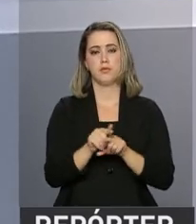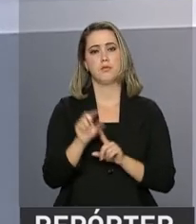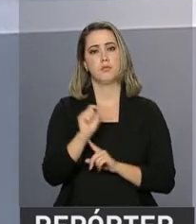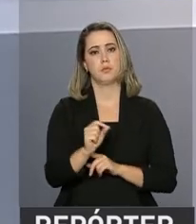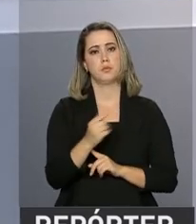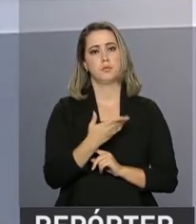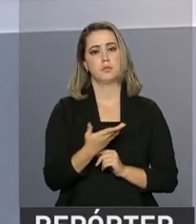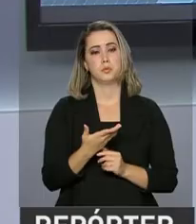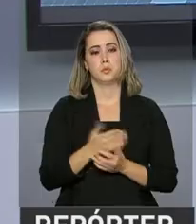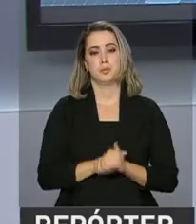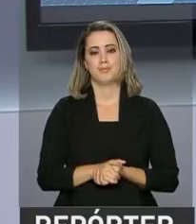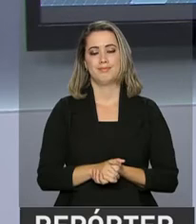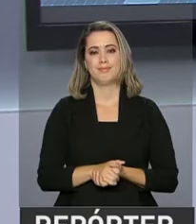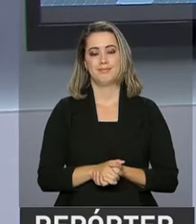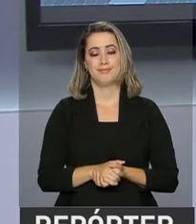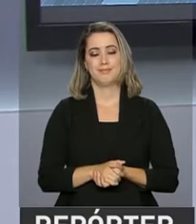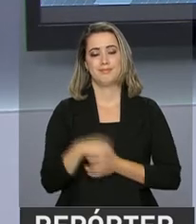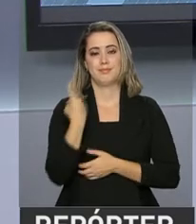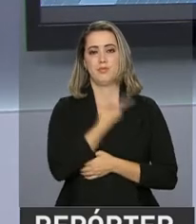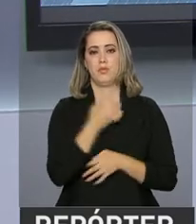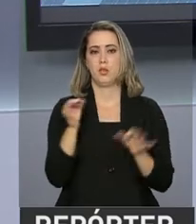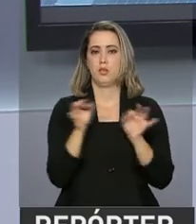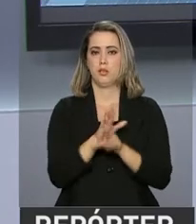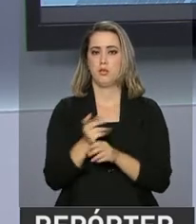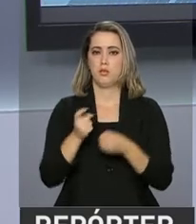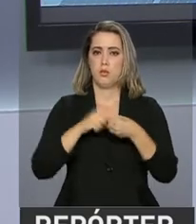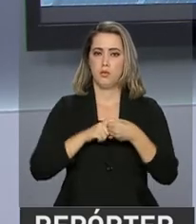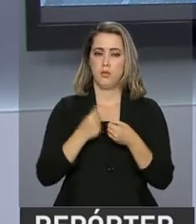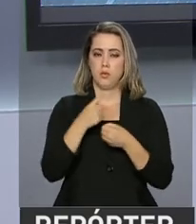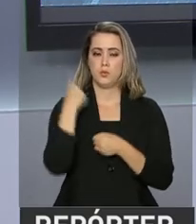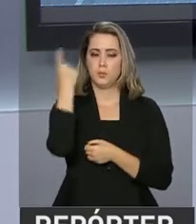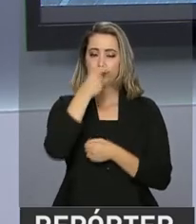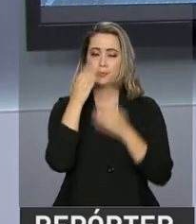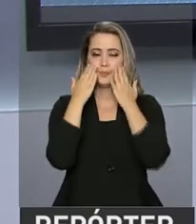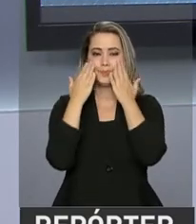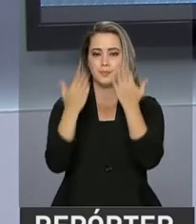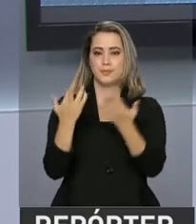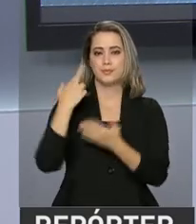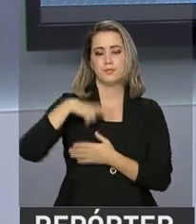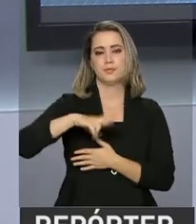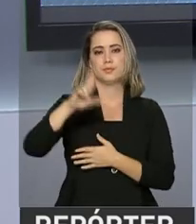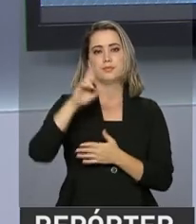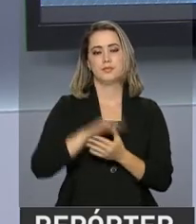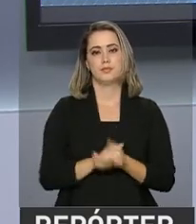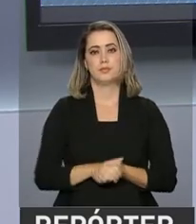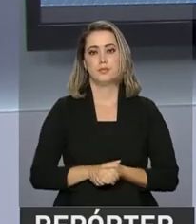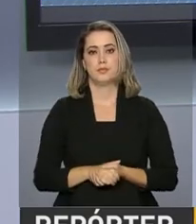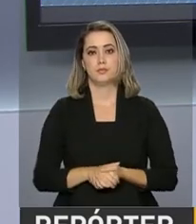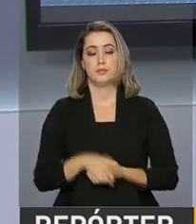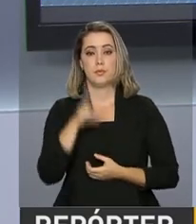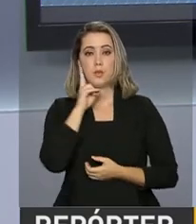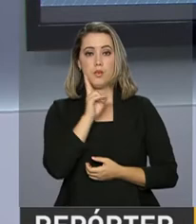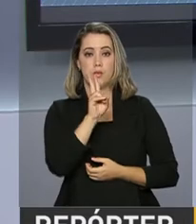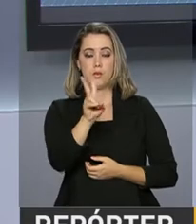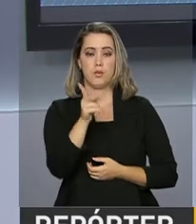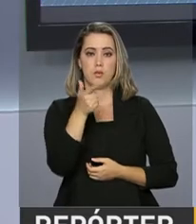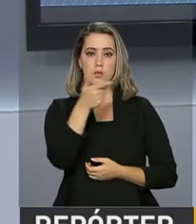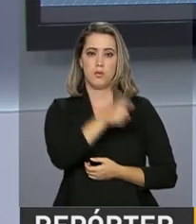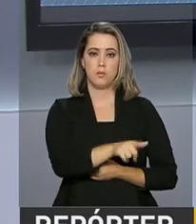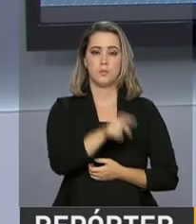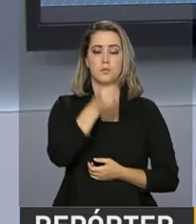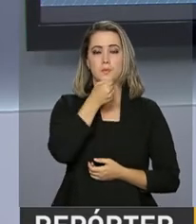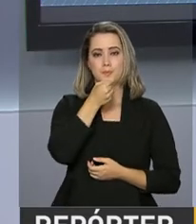educação nós ficamos por aqui voltaremos em uma hora na próxima edição do repórter nbr você pode rever a